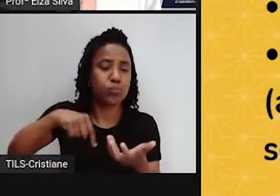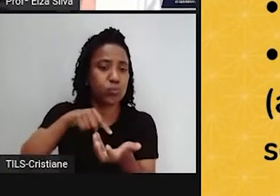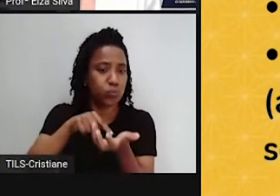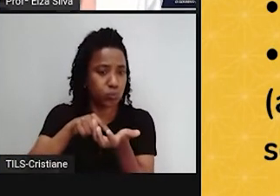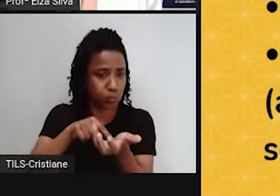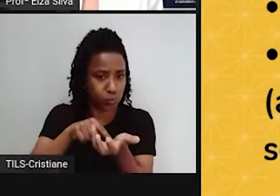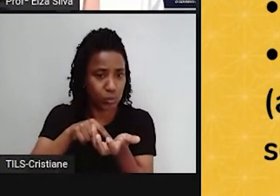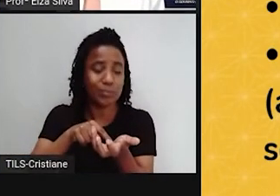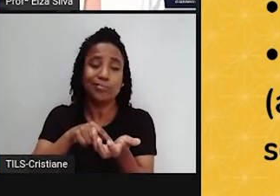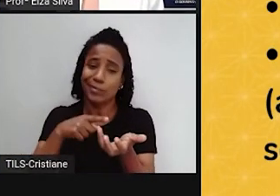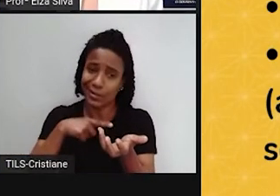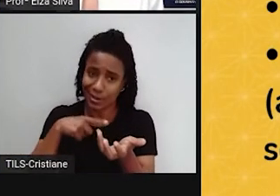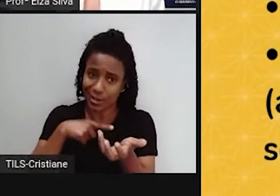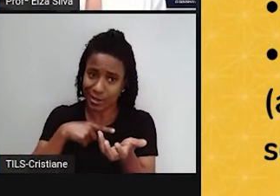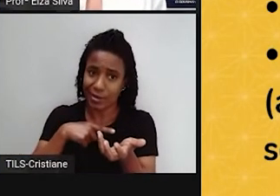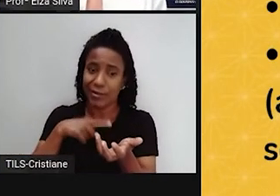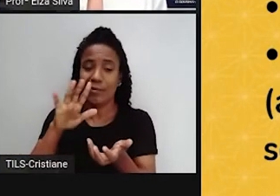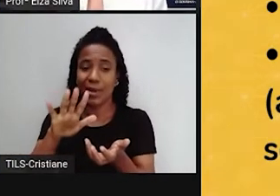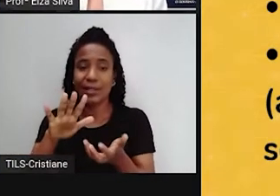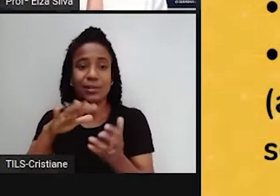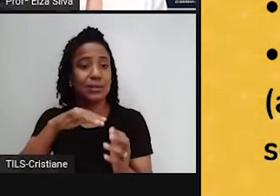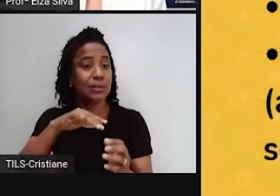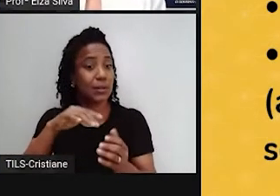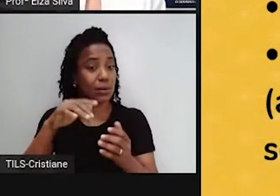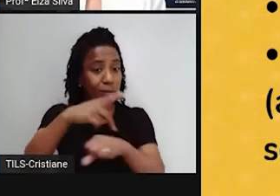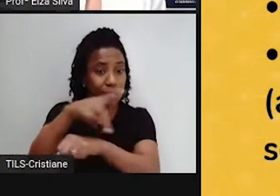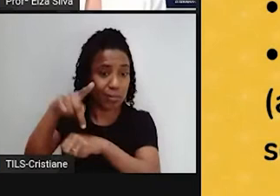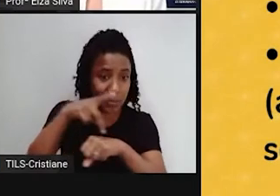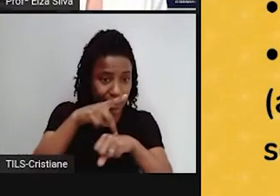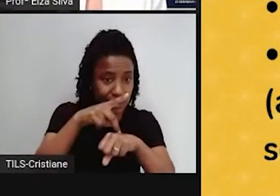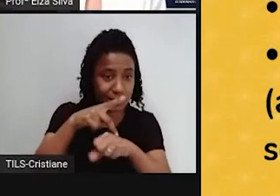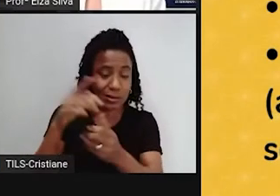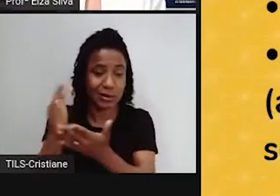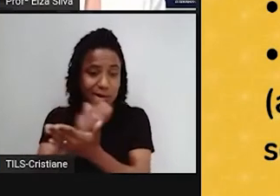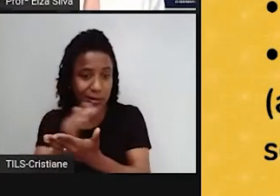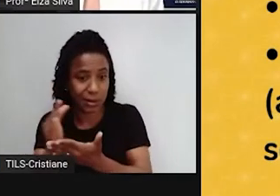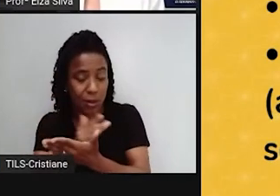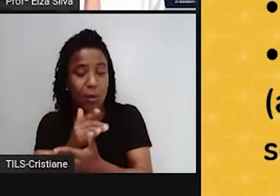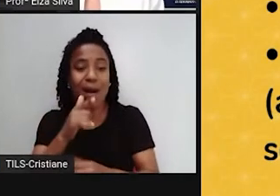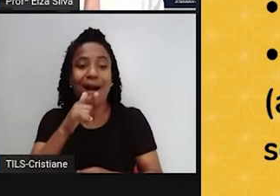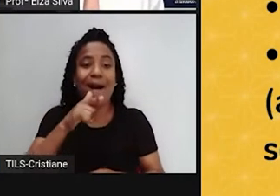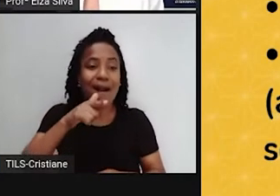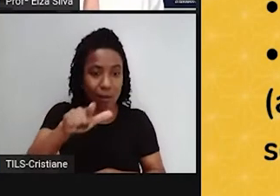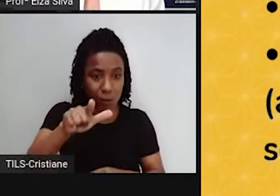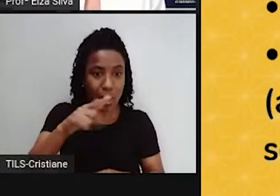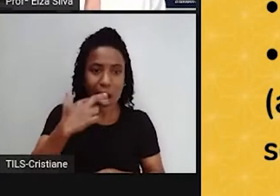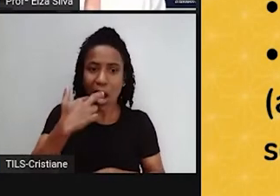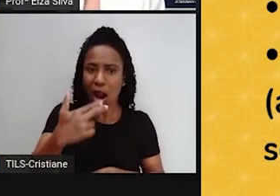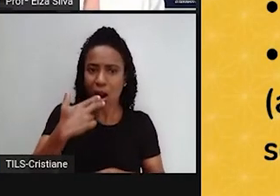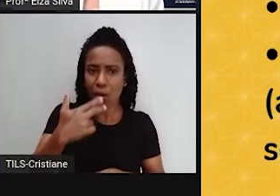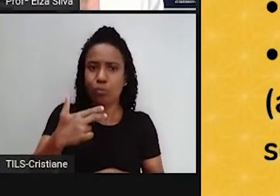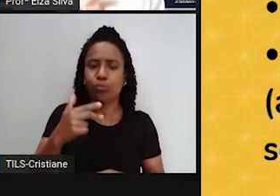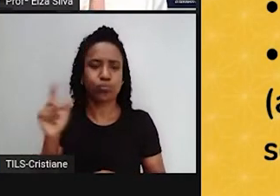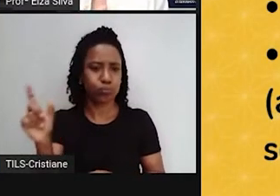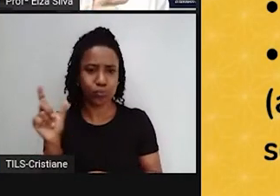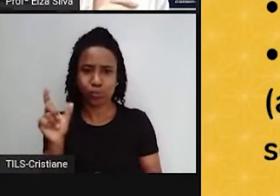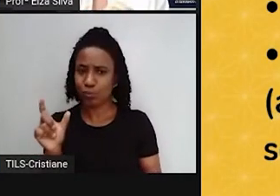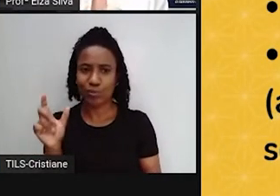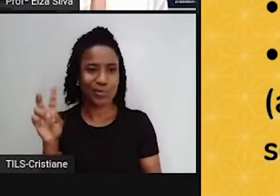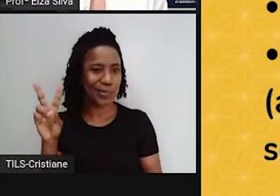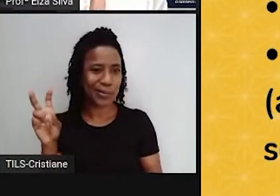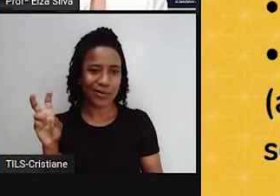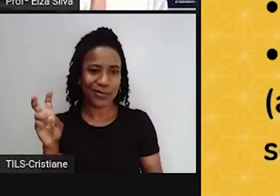próprias versões. Então, a gente vai observar na prática, nas atividades que vêm por aí, que nem sempre